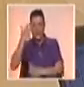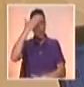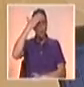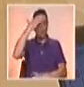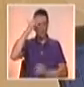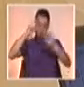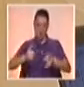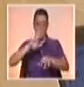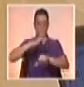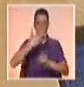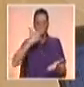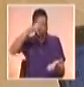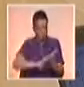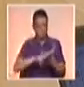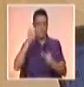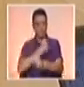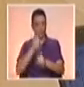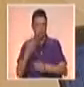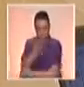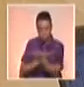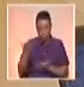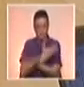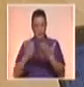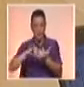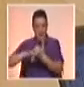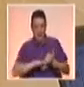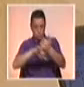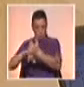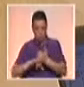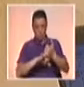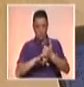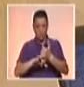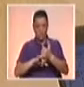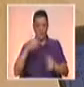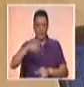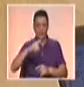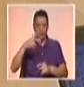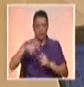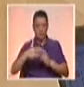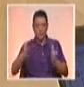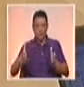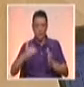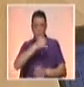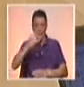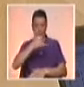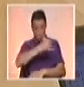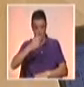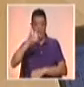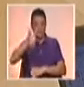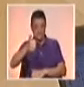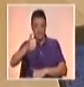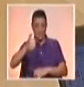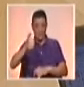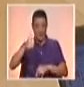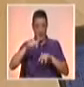não é? Exatamente. Que pudesse funcionar em conjunto. Sim, sim. A associação é jovem? Tem quanto tempo? Ora, desde 2005, se fizermos as